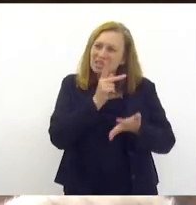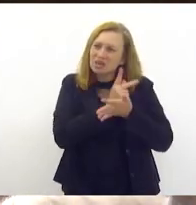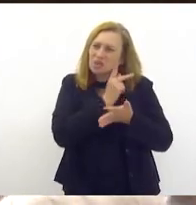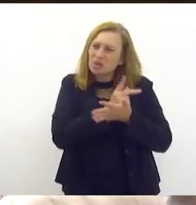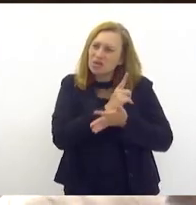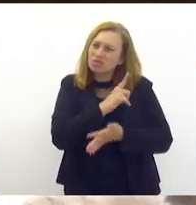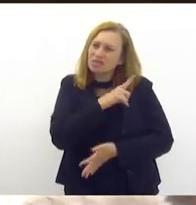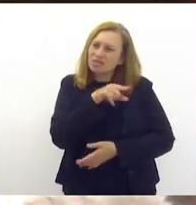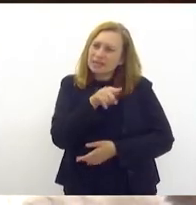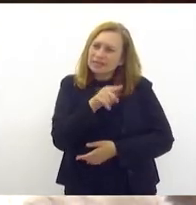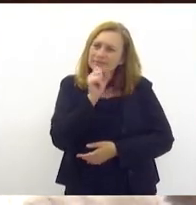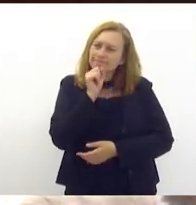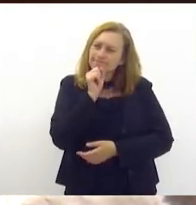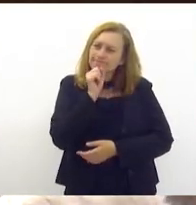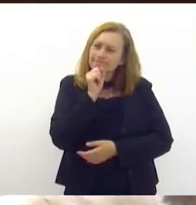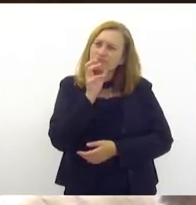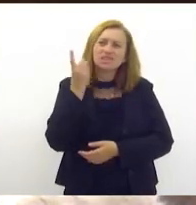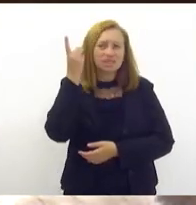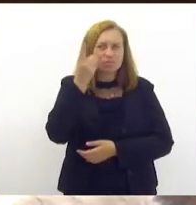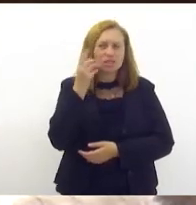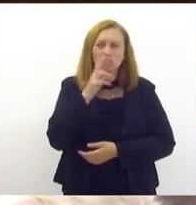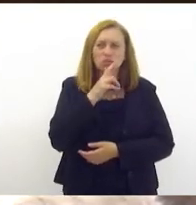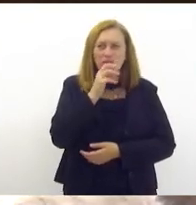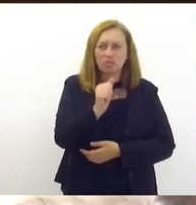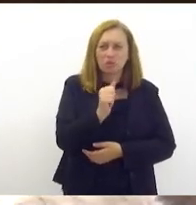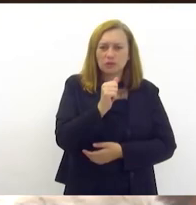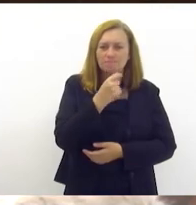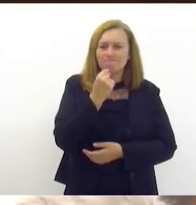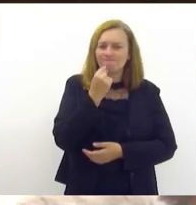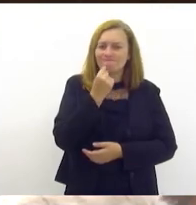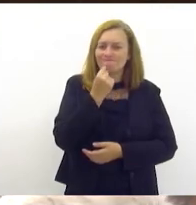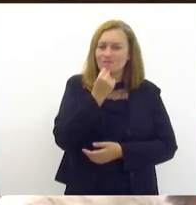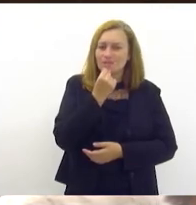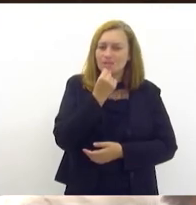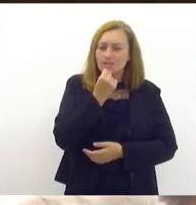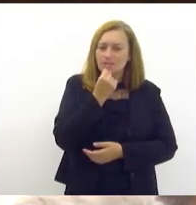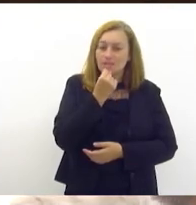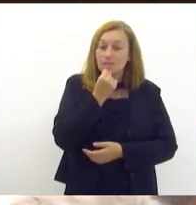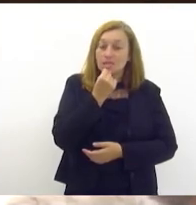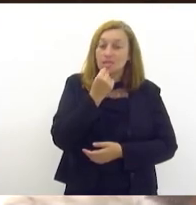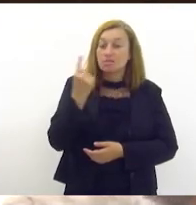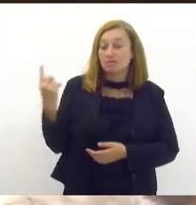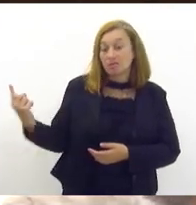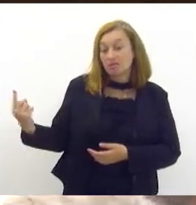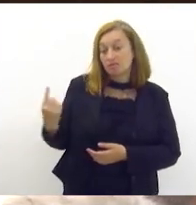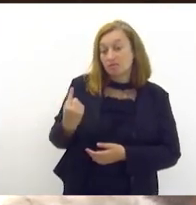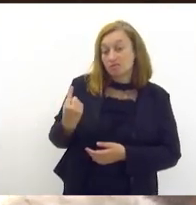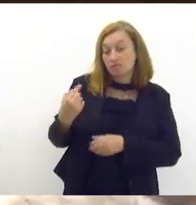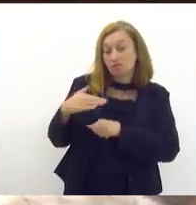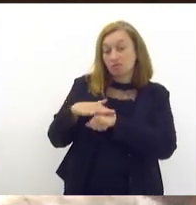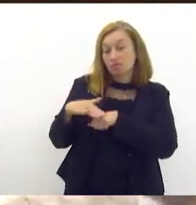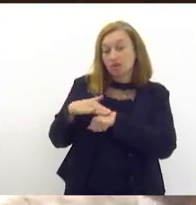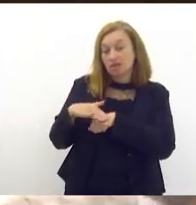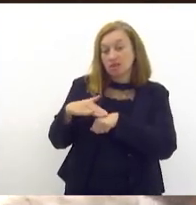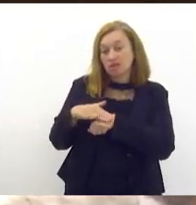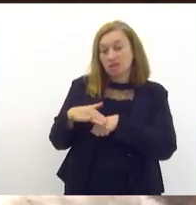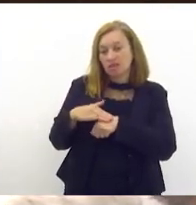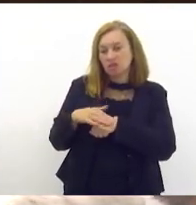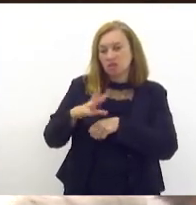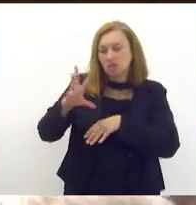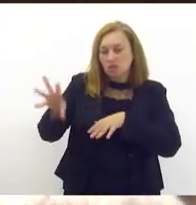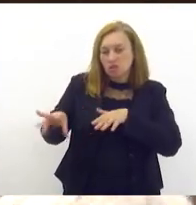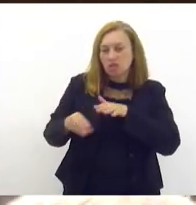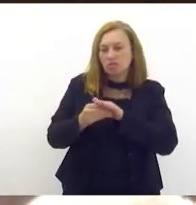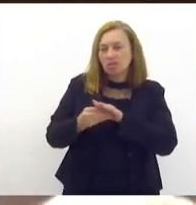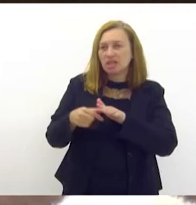aqui. O deputado Rodrigo Amorim, ele veio falar comigo a respeito de uma emenda